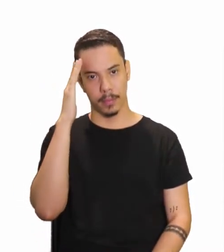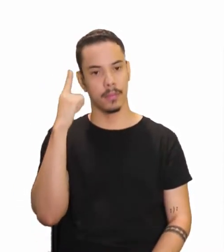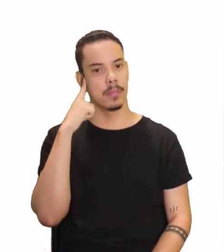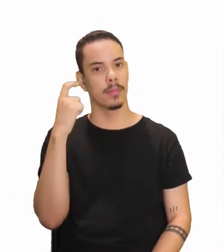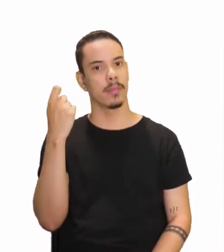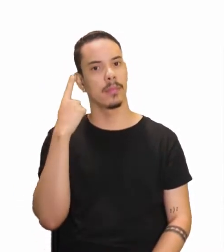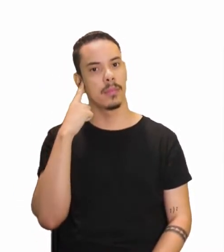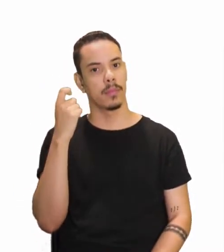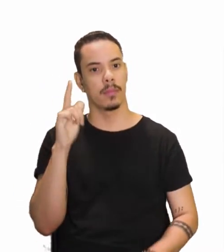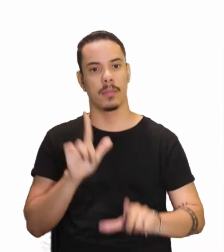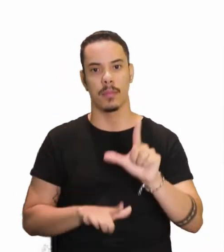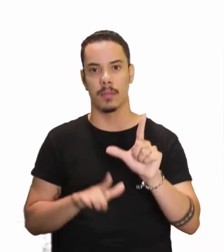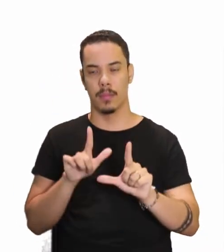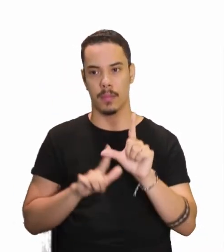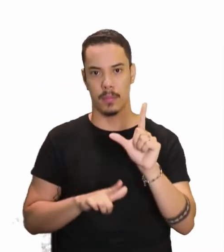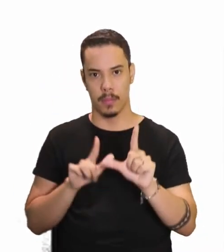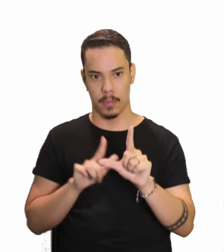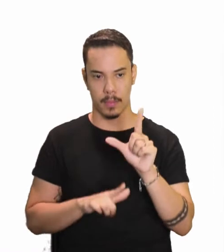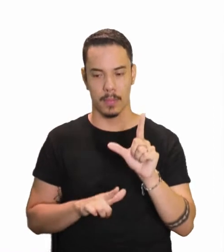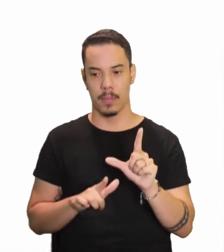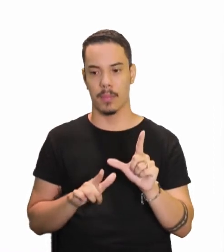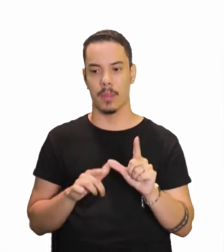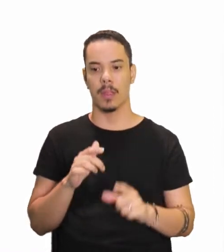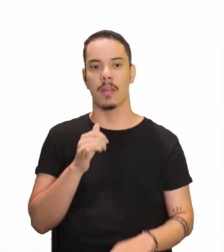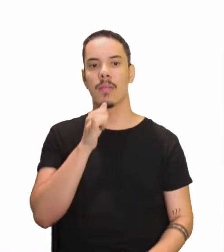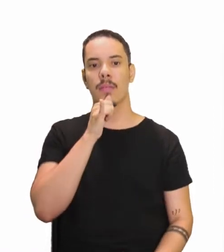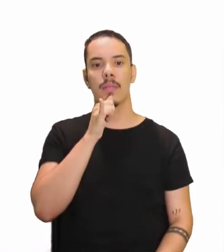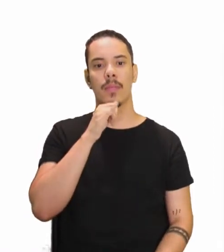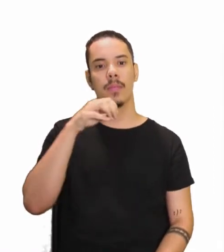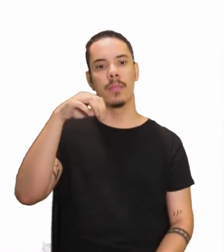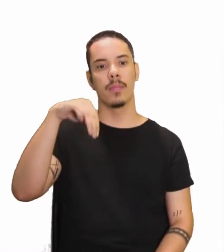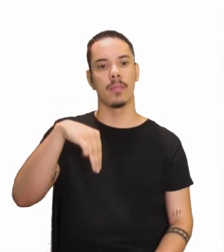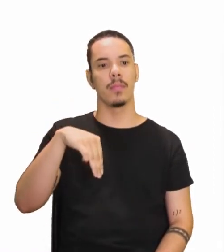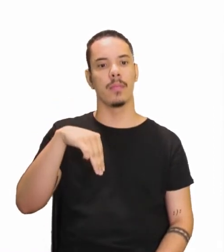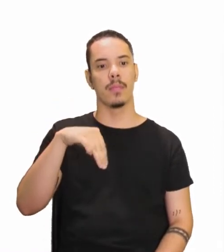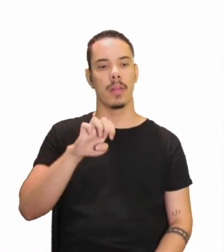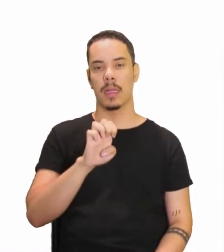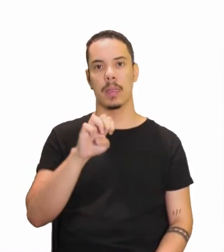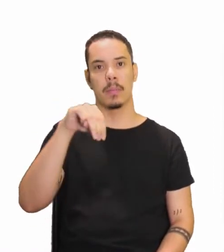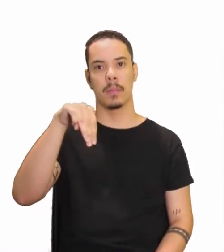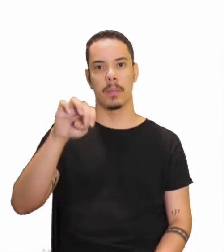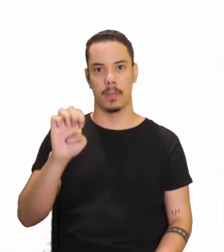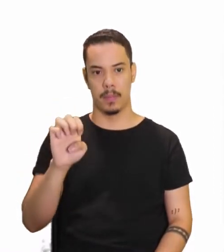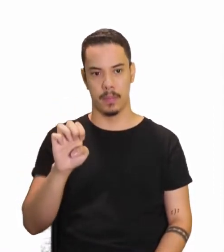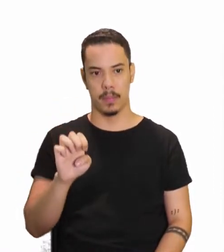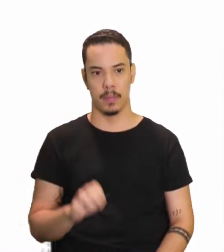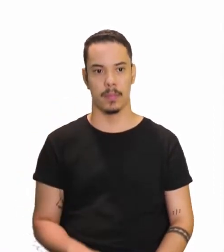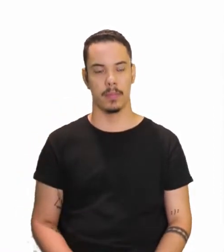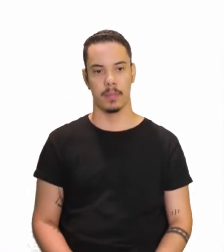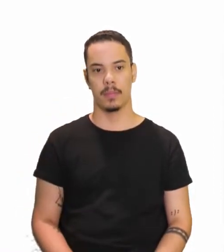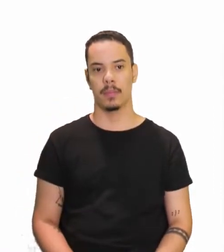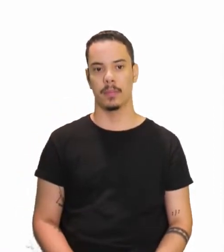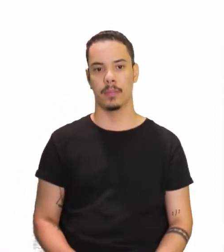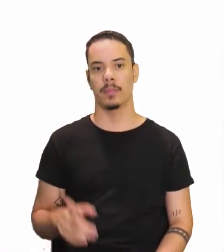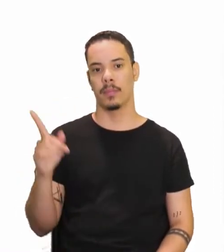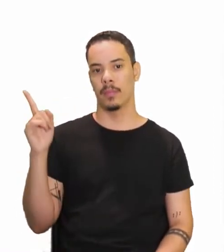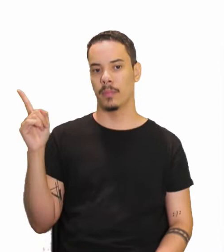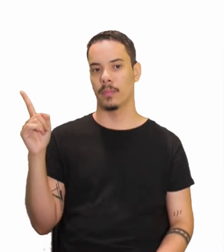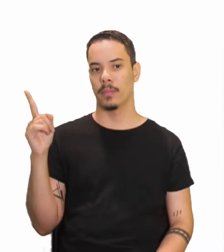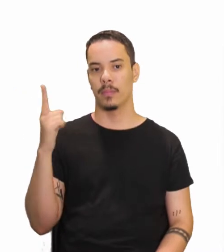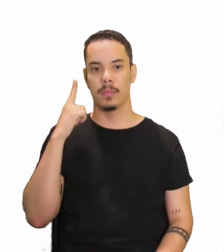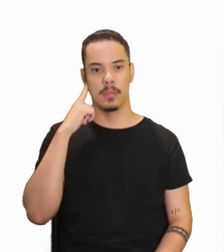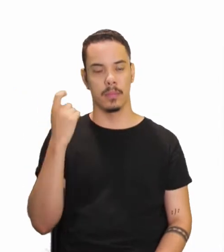das letras. Aqui da letra M, olha aí, o gráfico, a professora marcou. E agora o